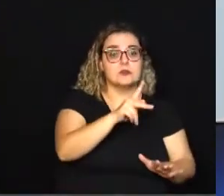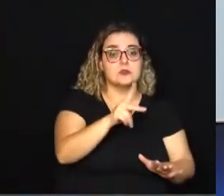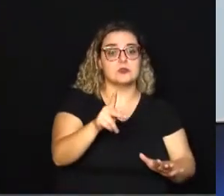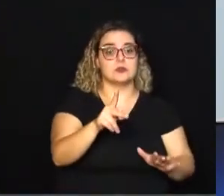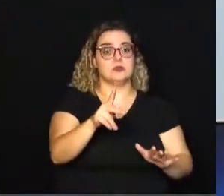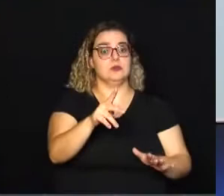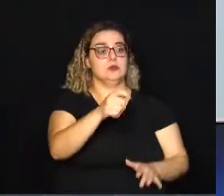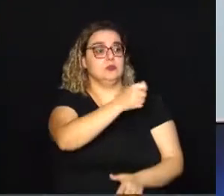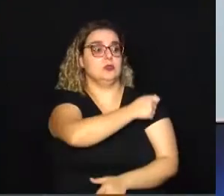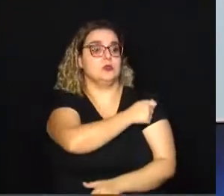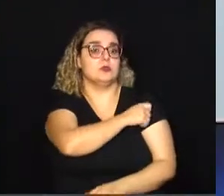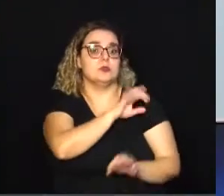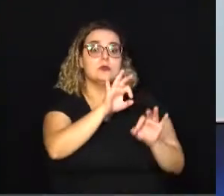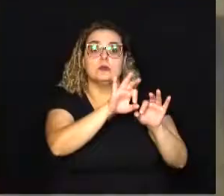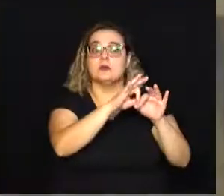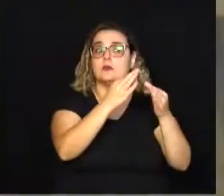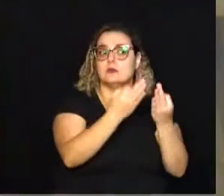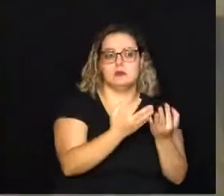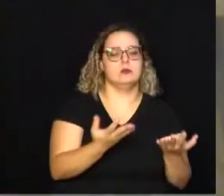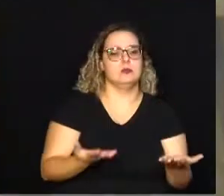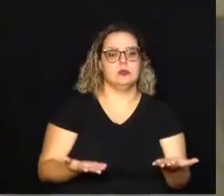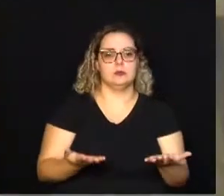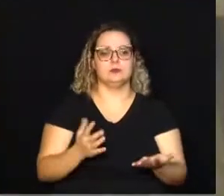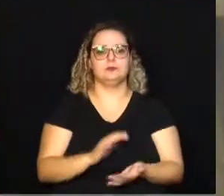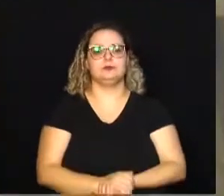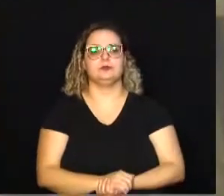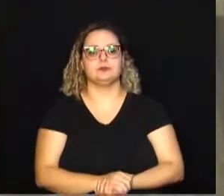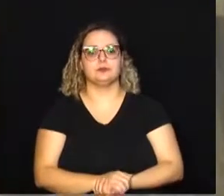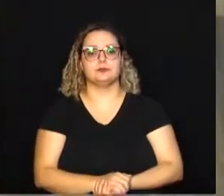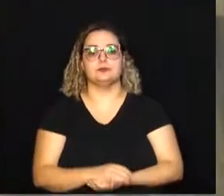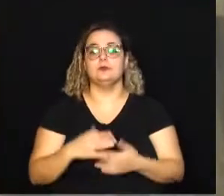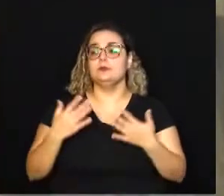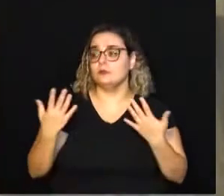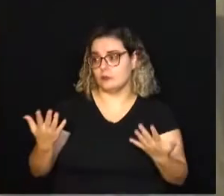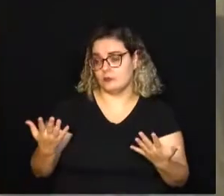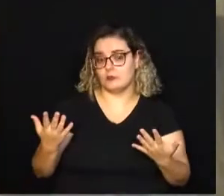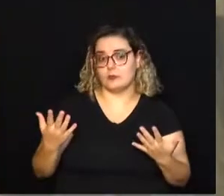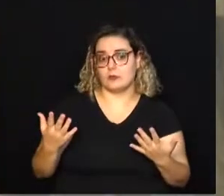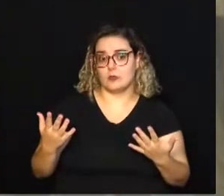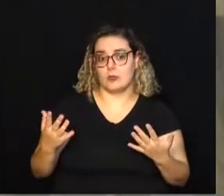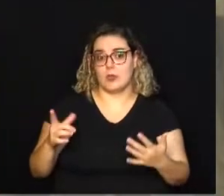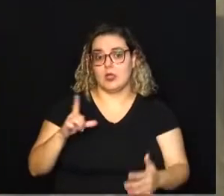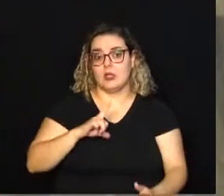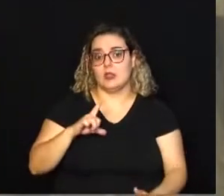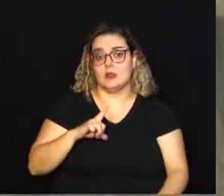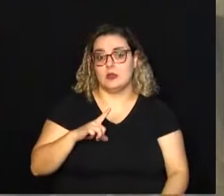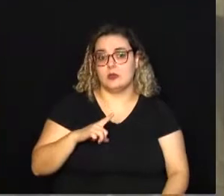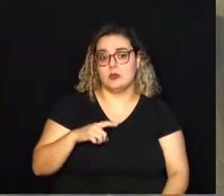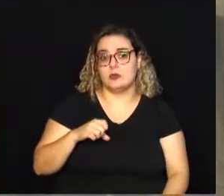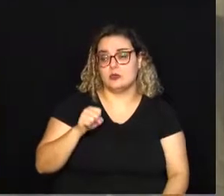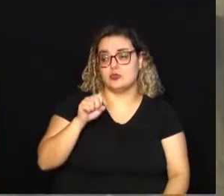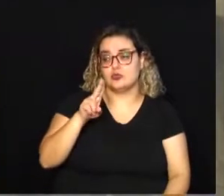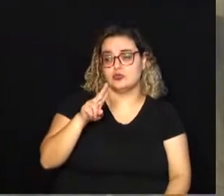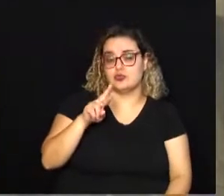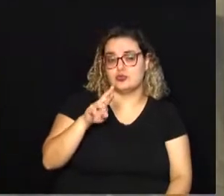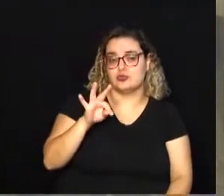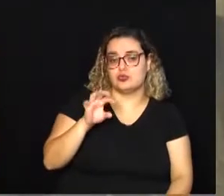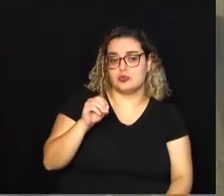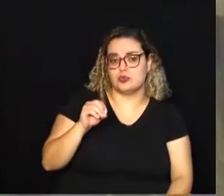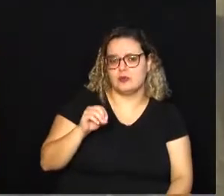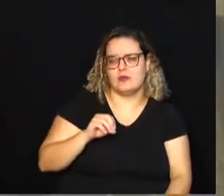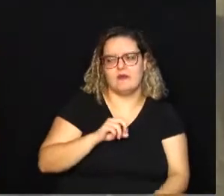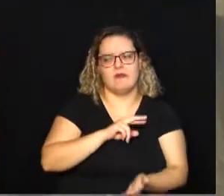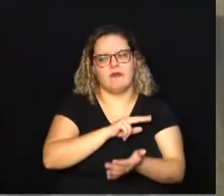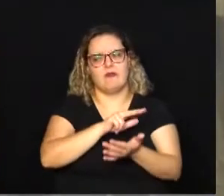e dos próprios alunos. O caso dessa escola, Gabriel, foi o caso do surto, né? Essa escola aí foram vários